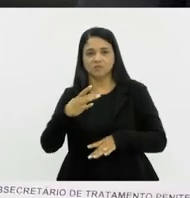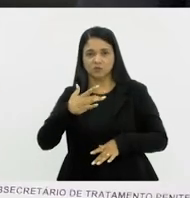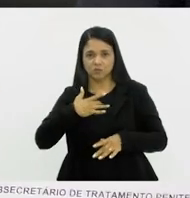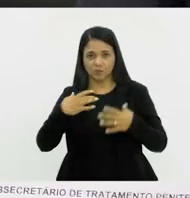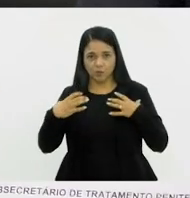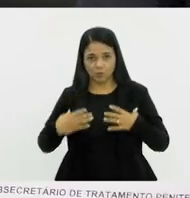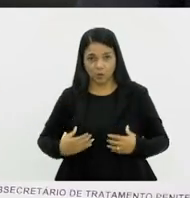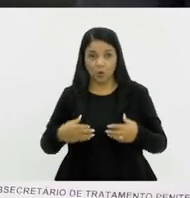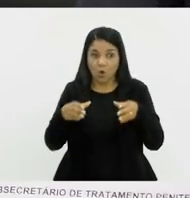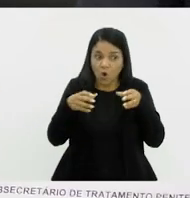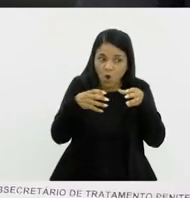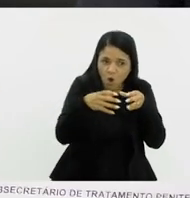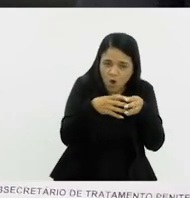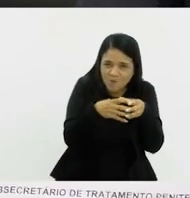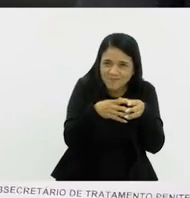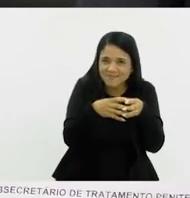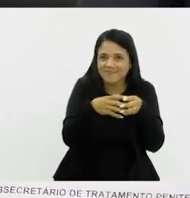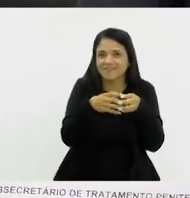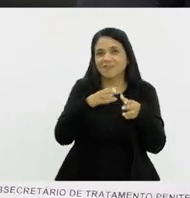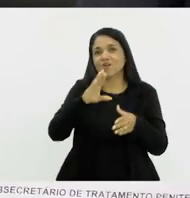esse trabalho vai ficar muito mais,